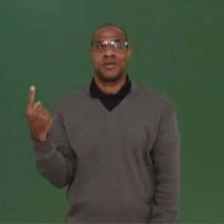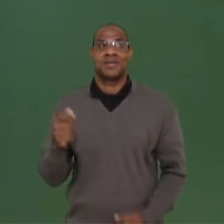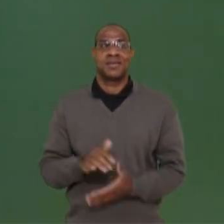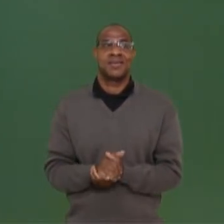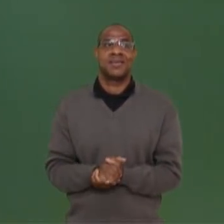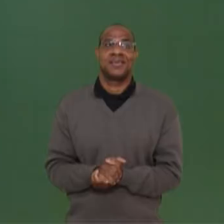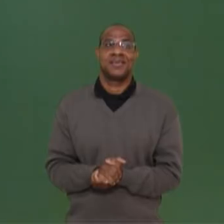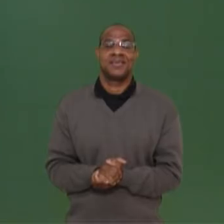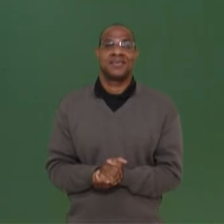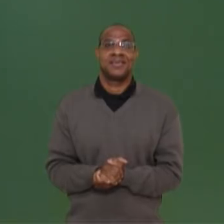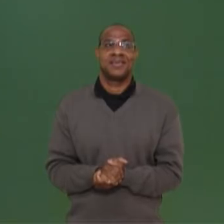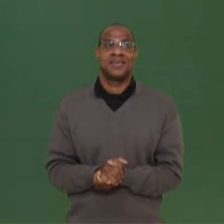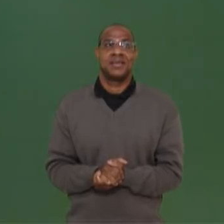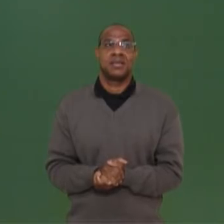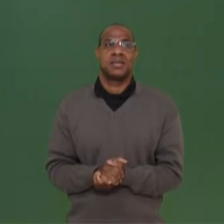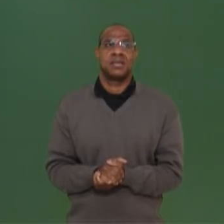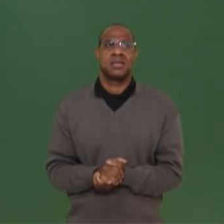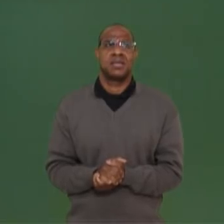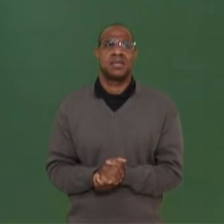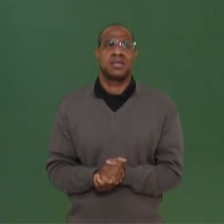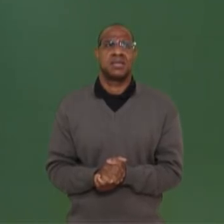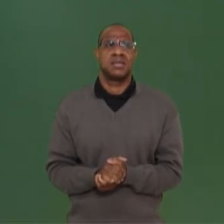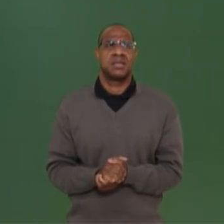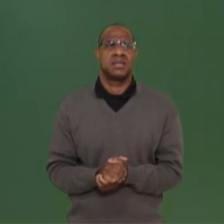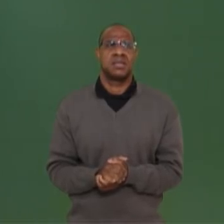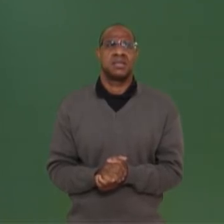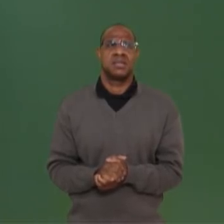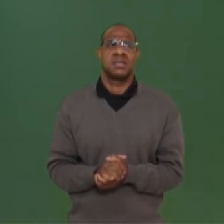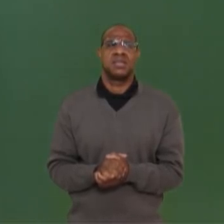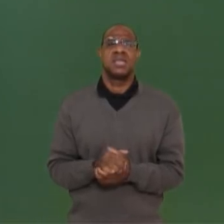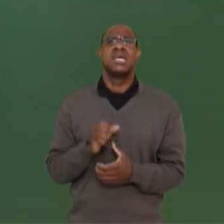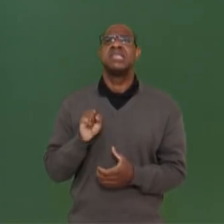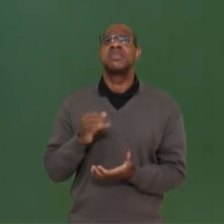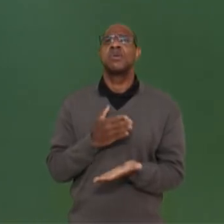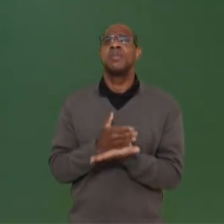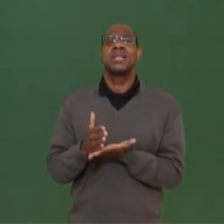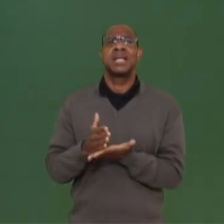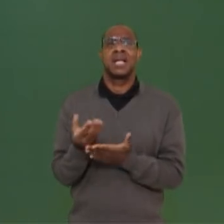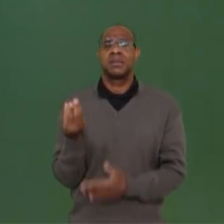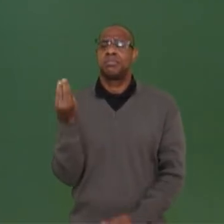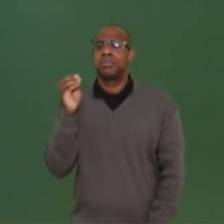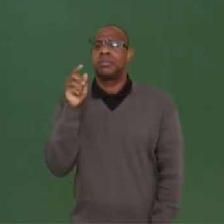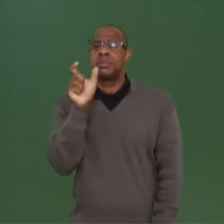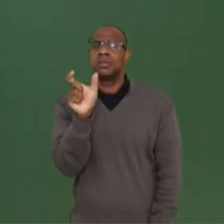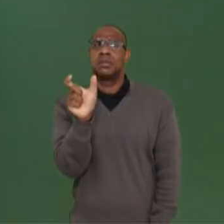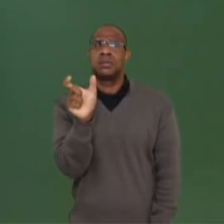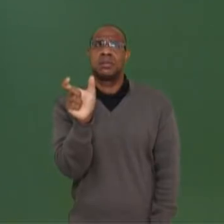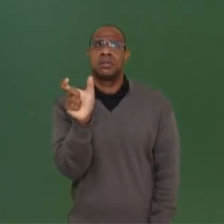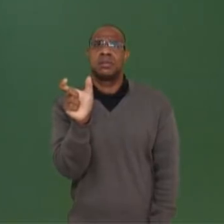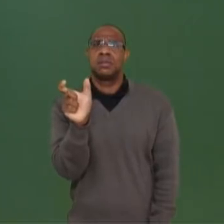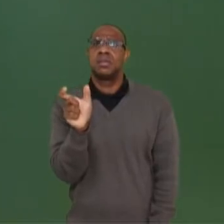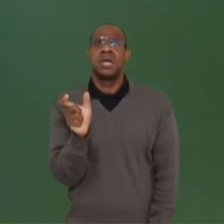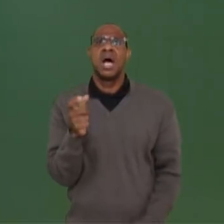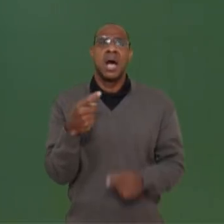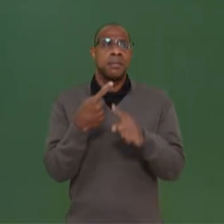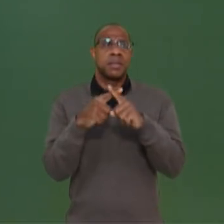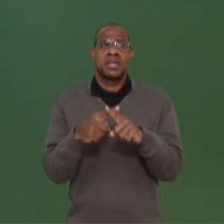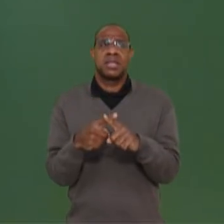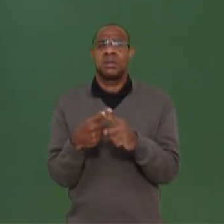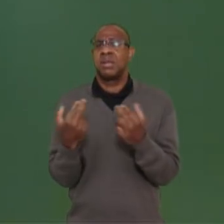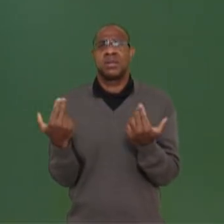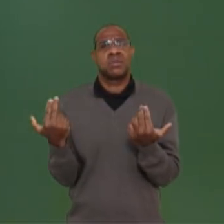criança. Professor, e se eu começasse aqui pelo meio? A multiplicação que ia sair ia ser exatamente a mesma. A multiplicação